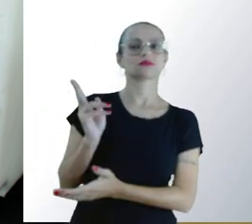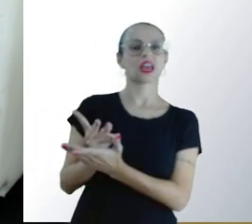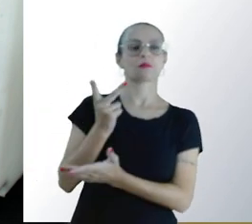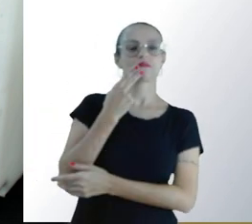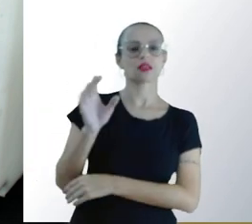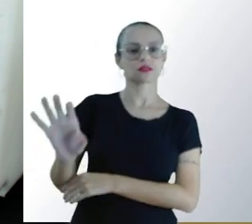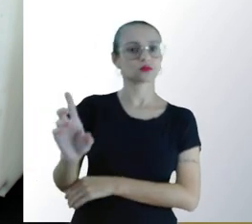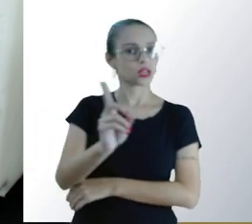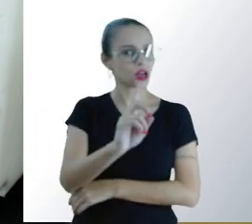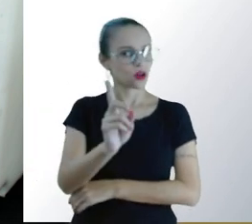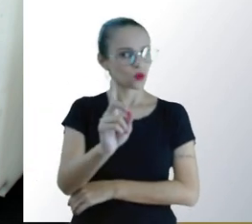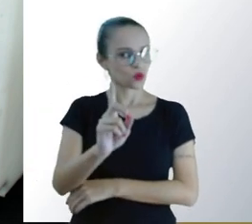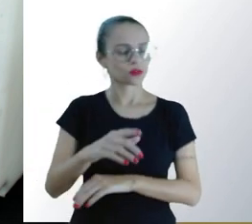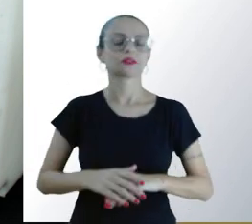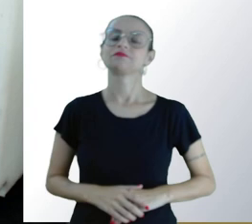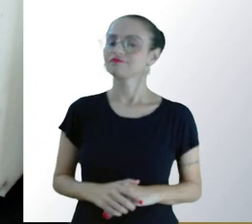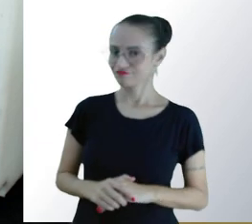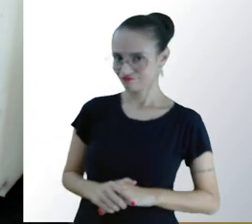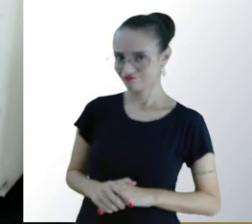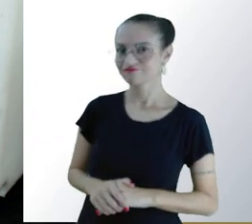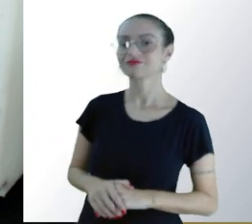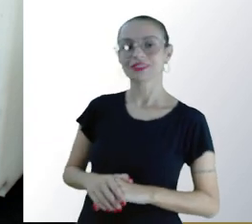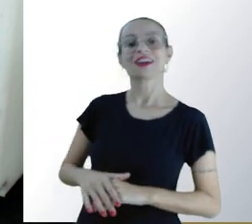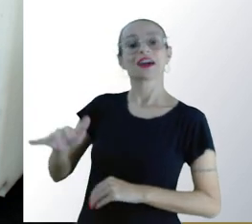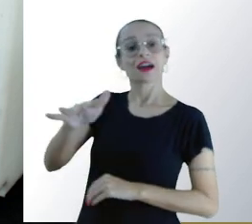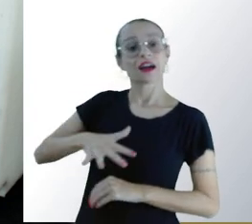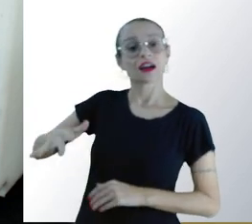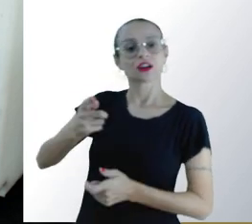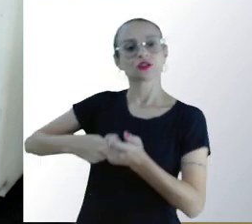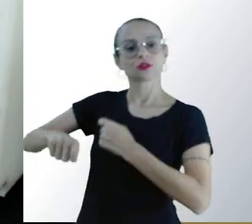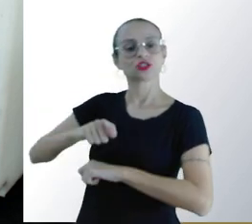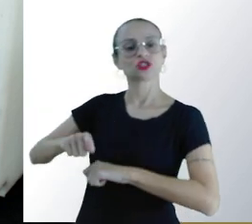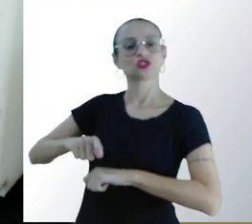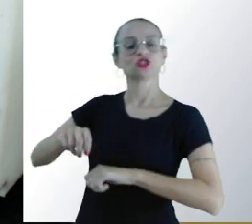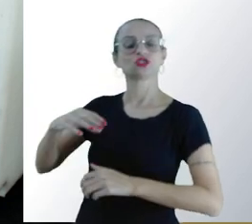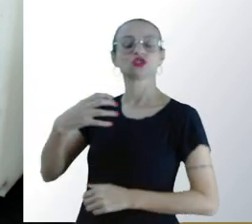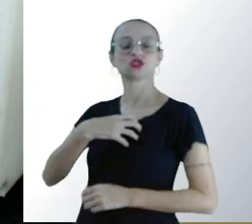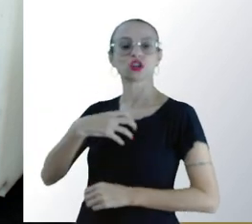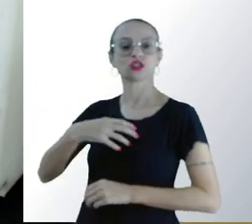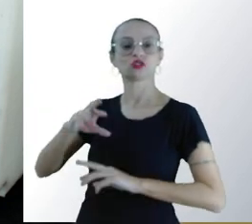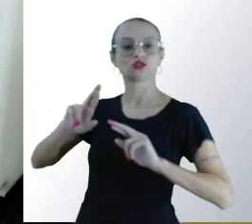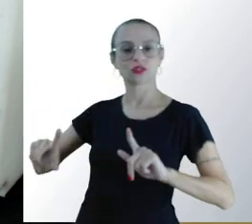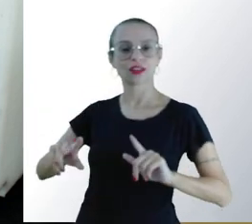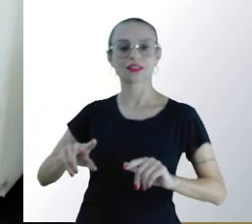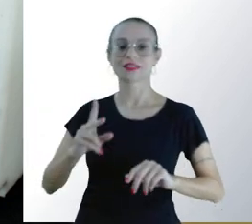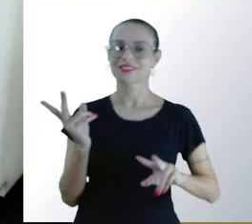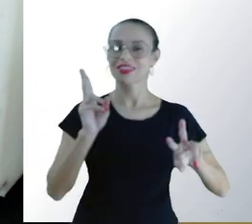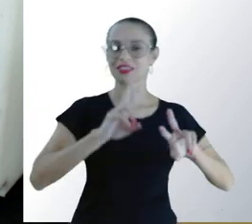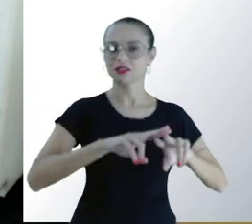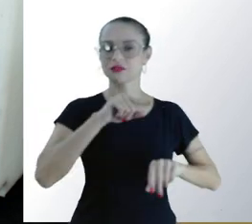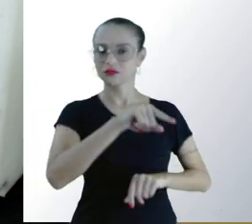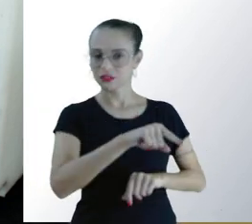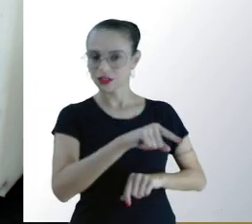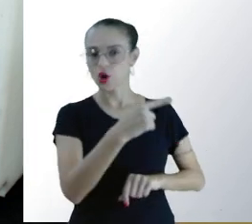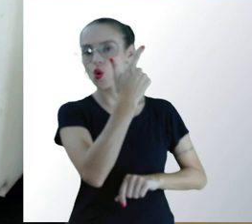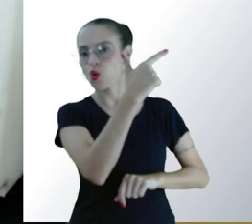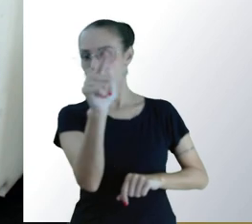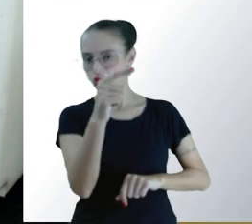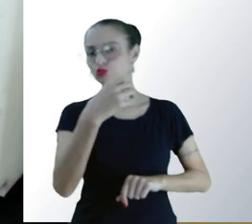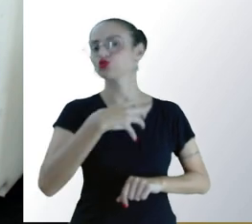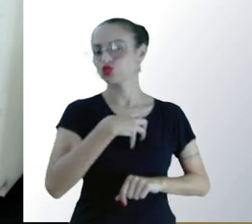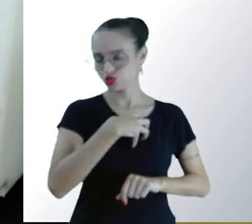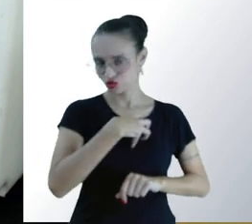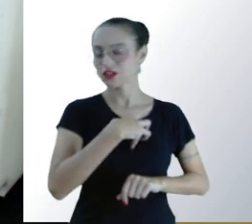isso. As esferas delas são diferentes, né? A administrativa vai ter um tipo de sanção e a penal, o infracional, tem outra, né? Então,